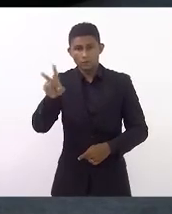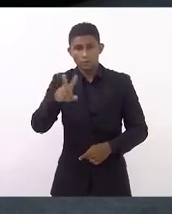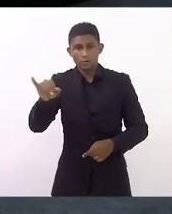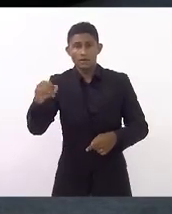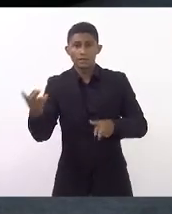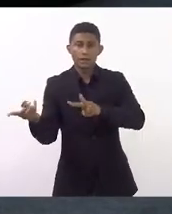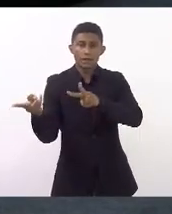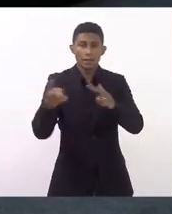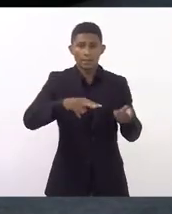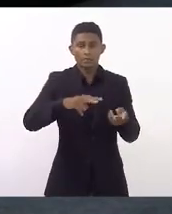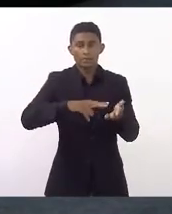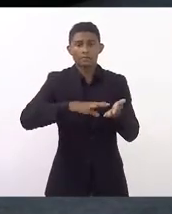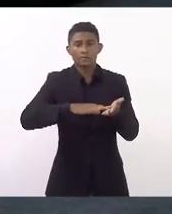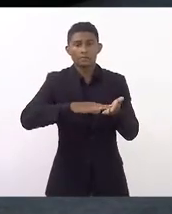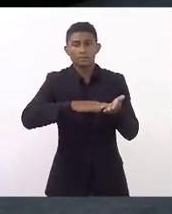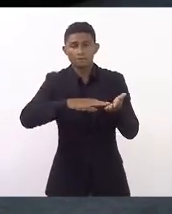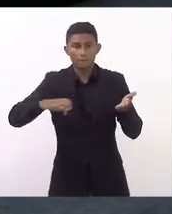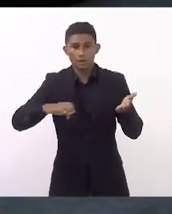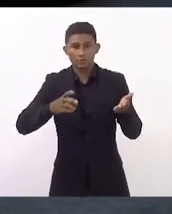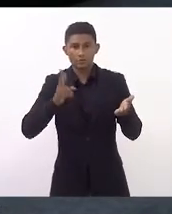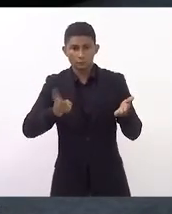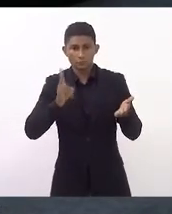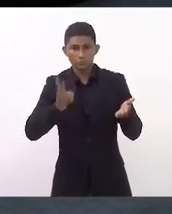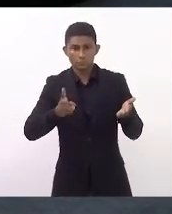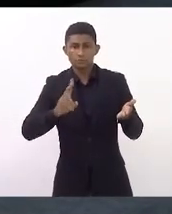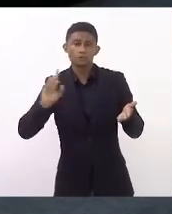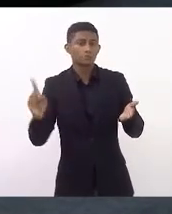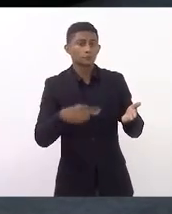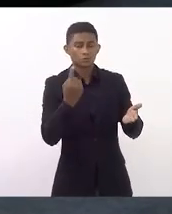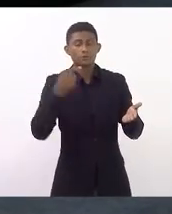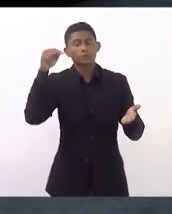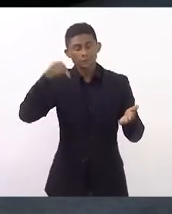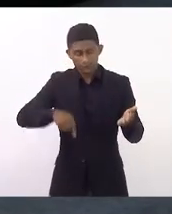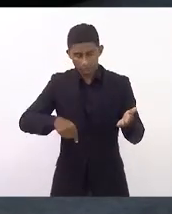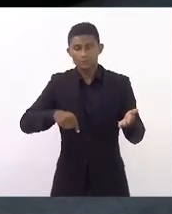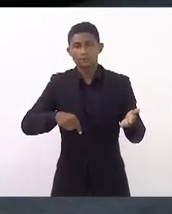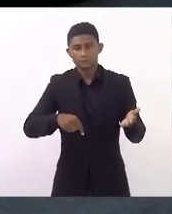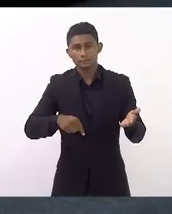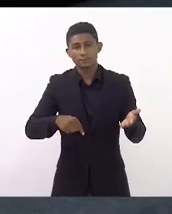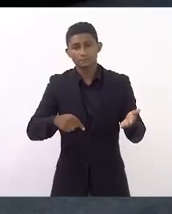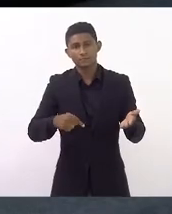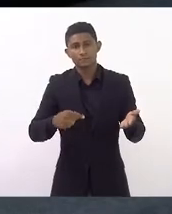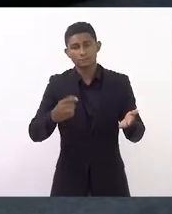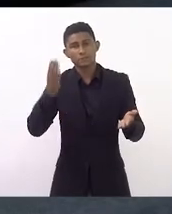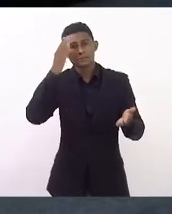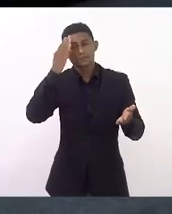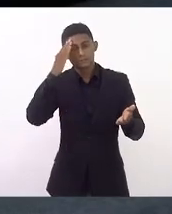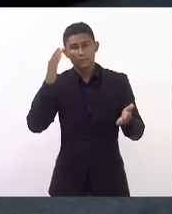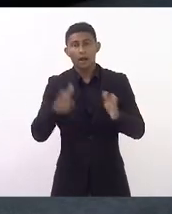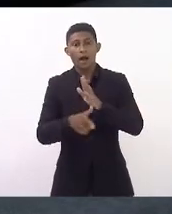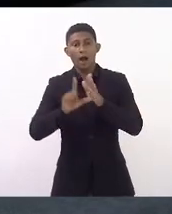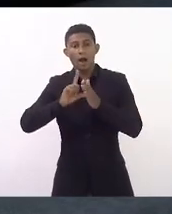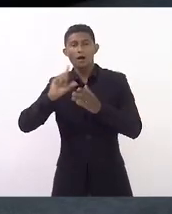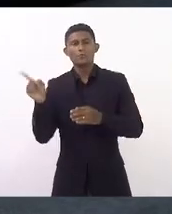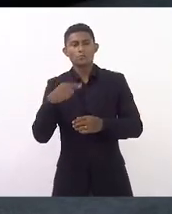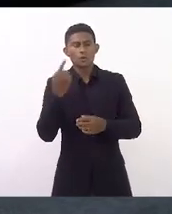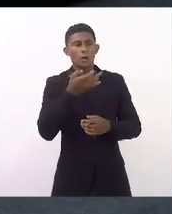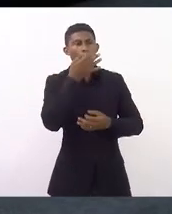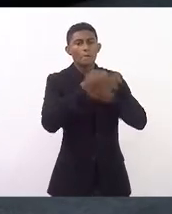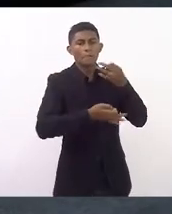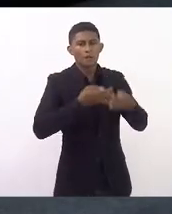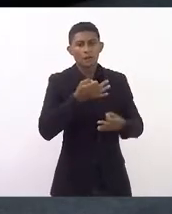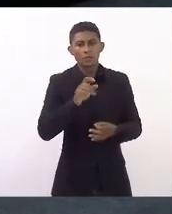pela manutenção do veto, pela manutenção do veto, de nossa parte também, embora nós tenhamos defendido a instalação de um